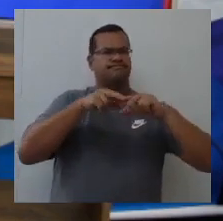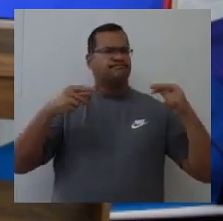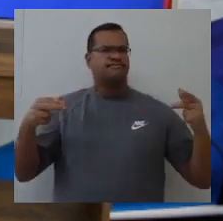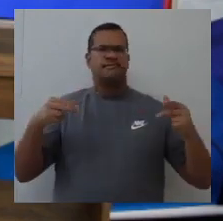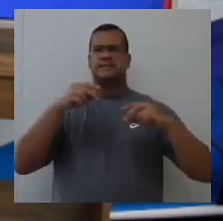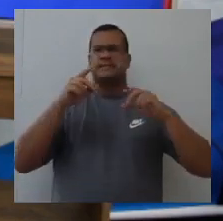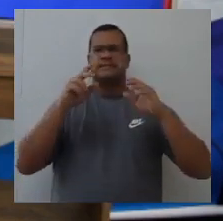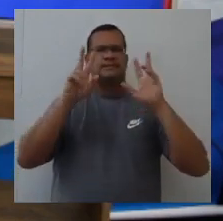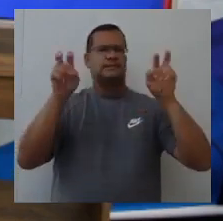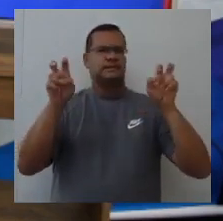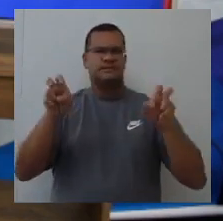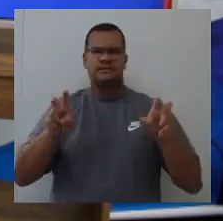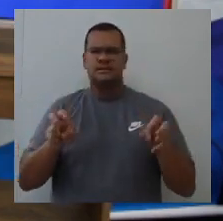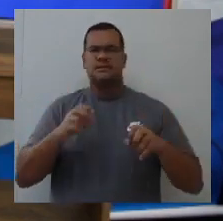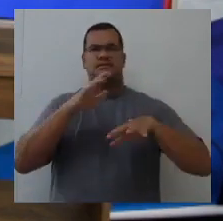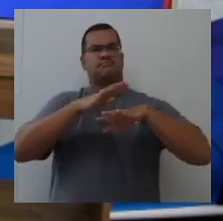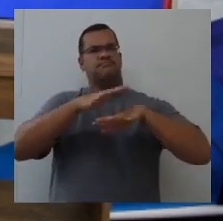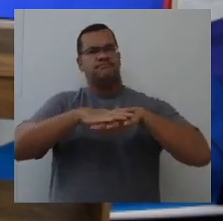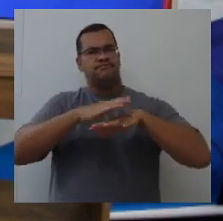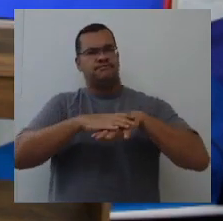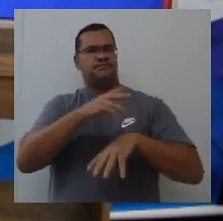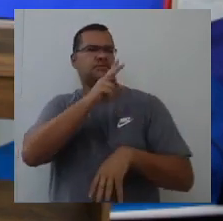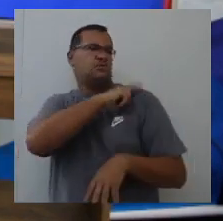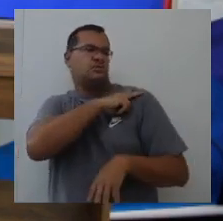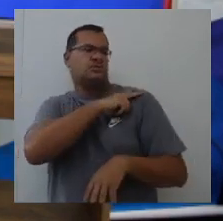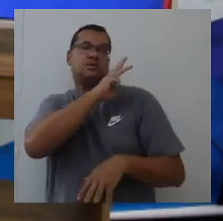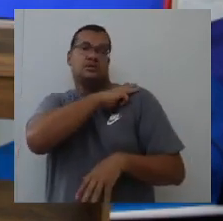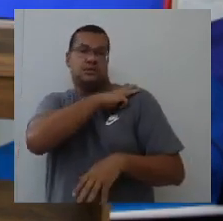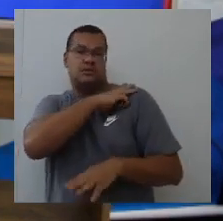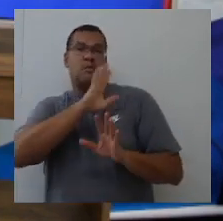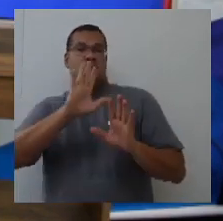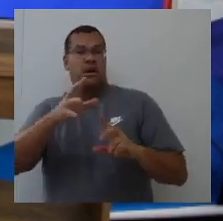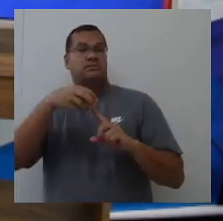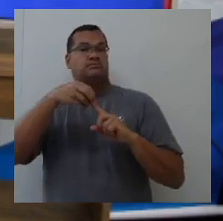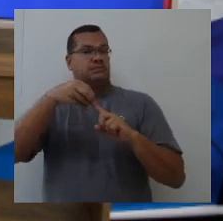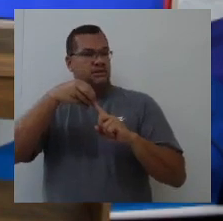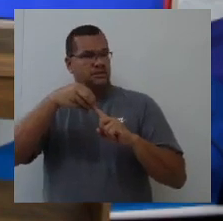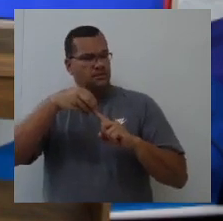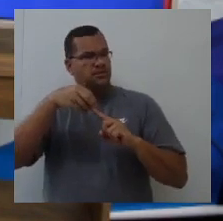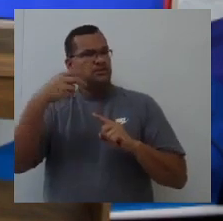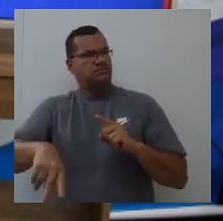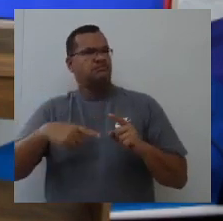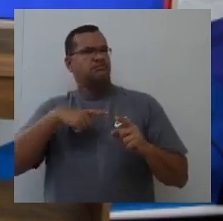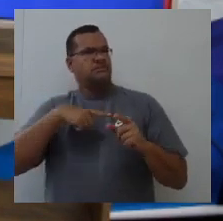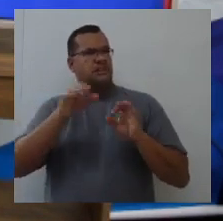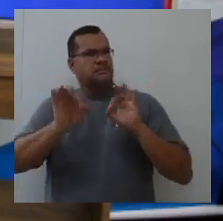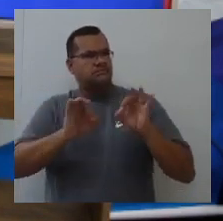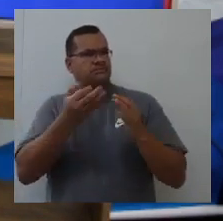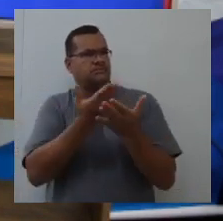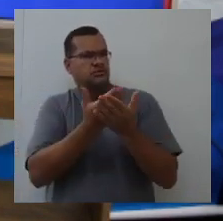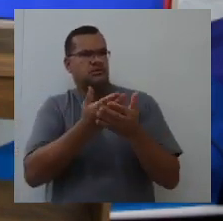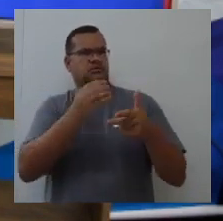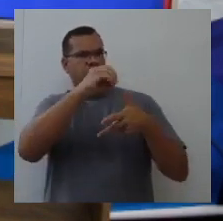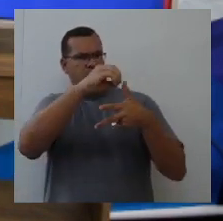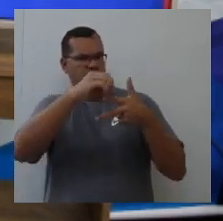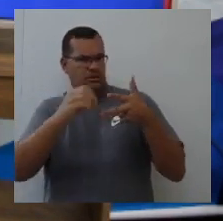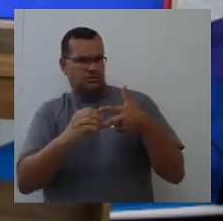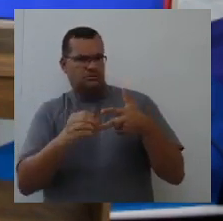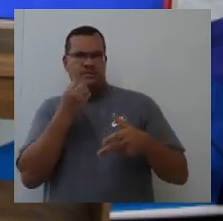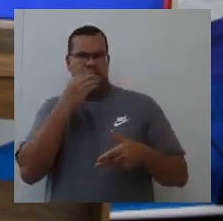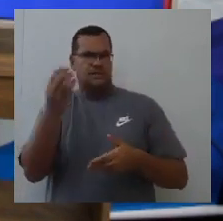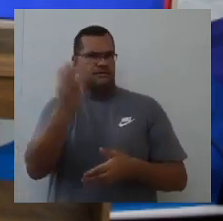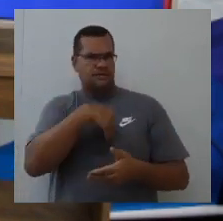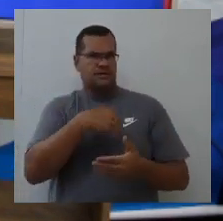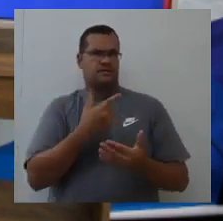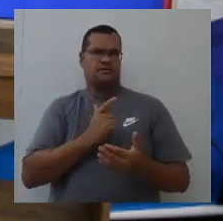matemática vinculados ao segundo ano e ao terceiro, mas principalmente o pessoal que vai se preparar esse ano para fazer o Enem, tá certo? Beleza, galera? Então vem comigo aqui,